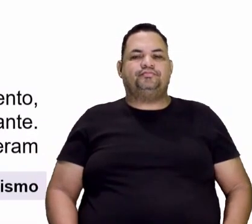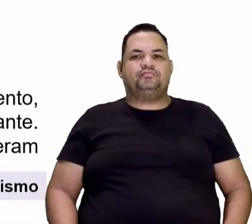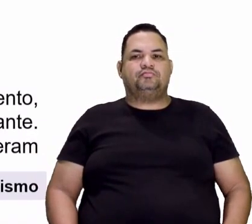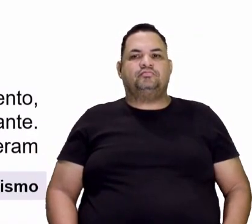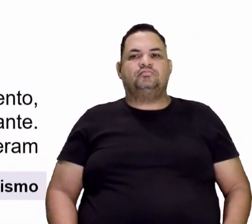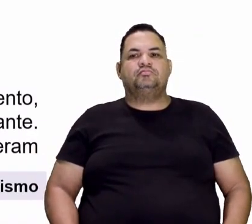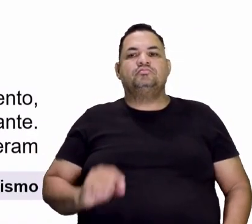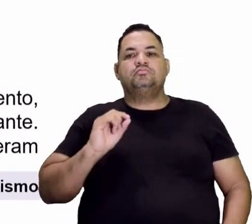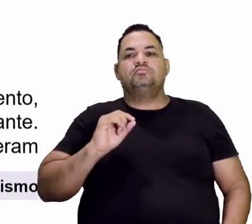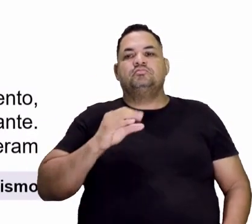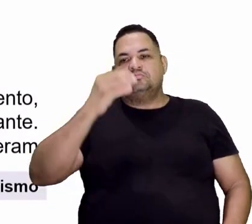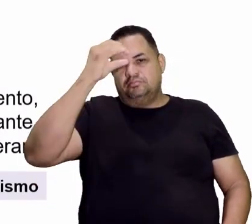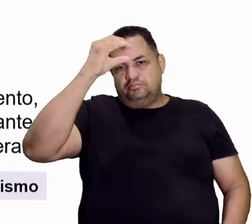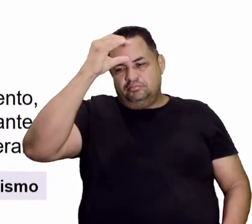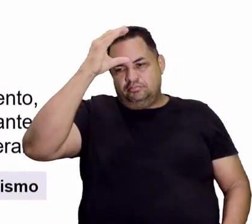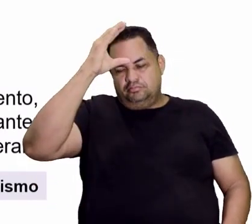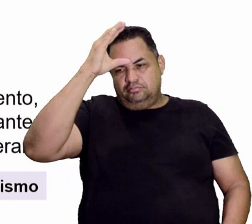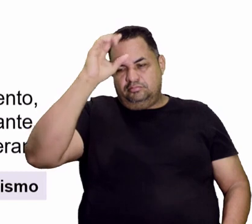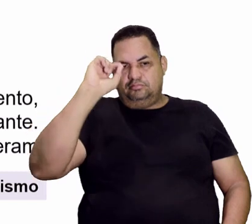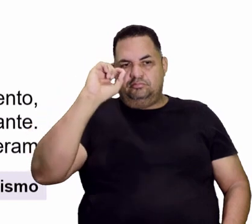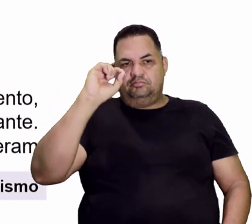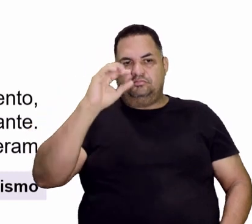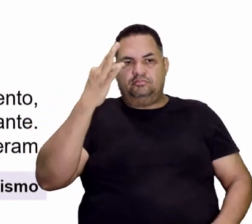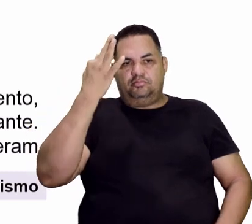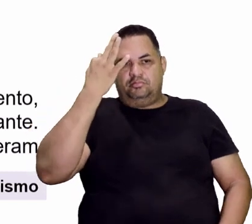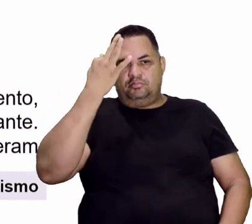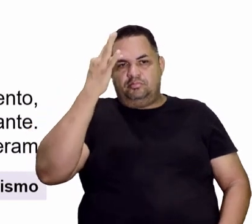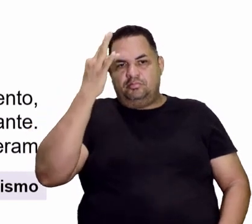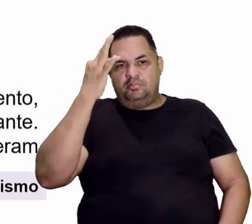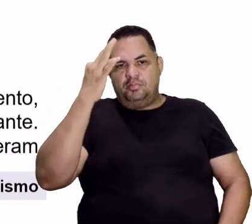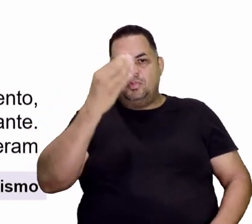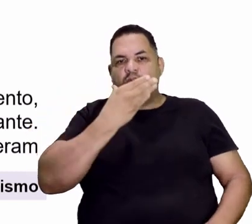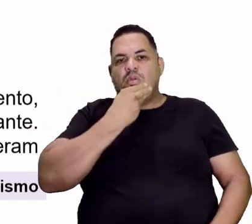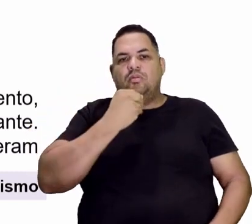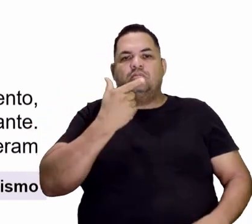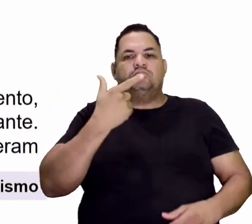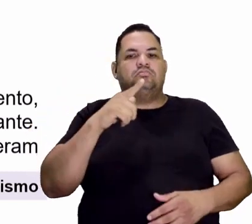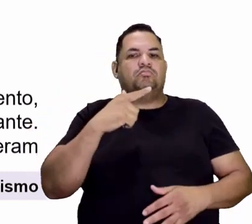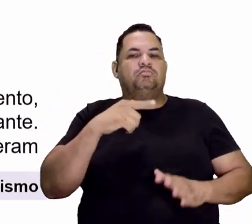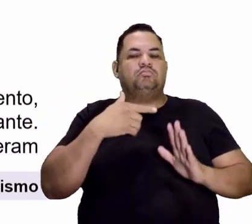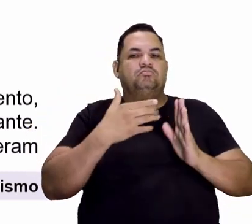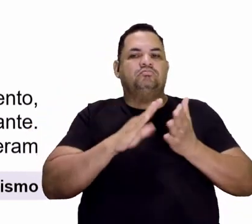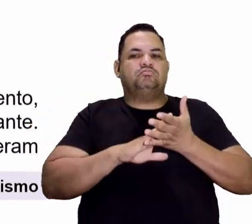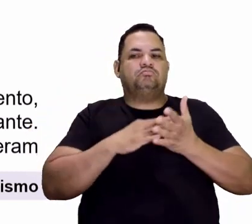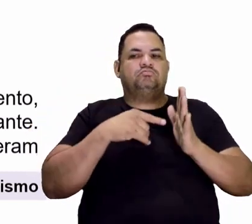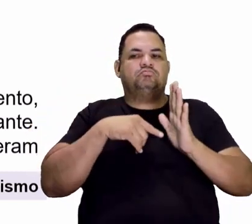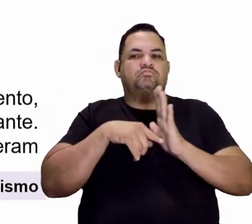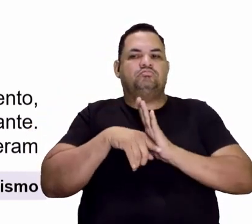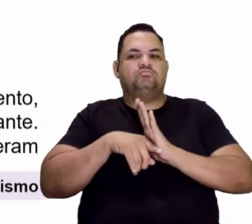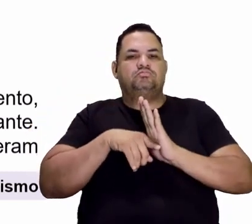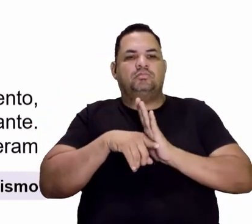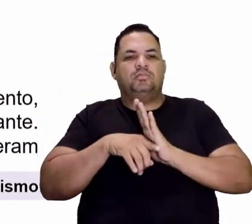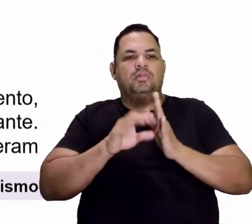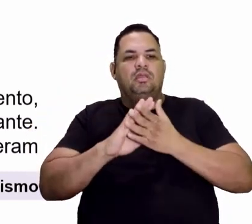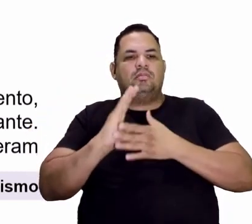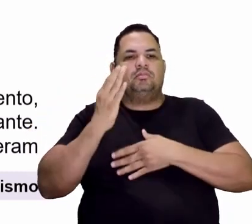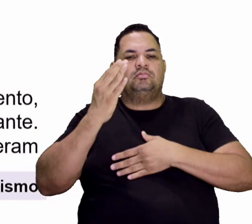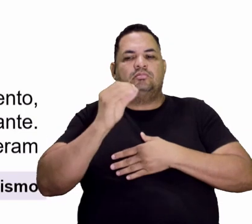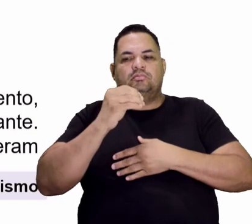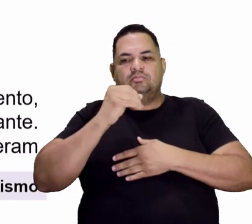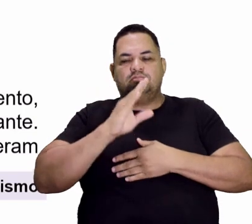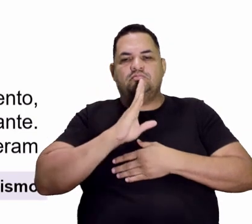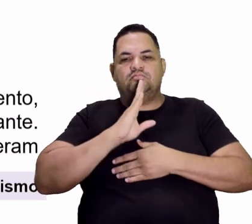O que é o conhecimento? Os filósofos antigos e medievais não tinham questionado a capacidade humana de